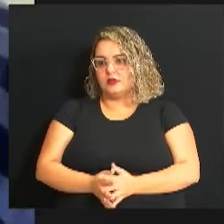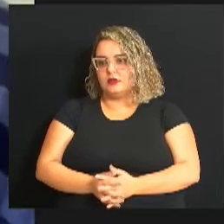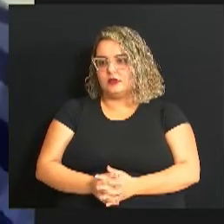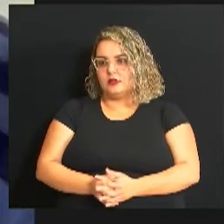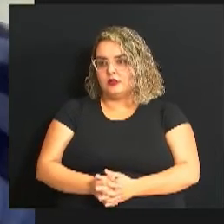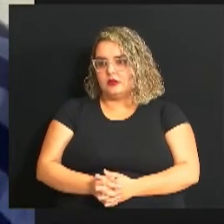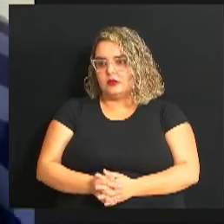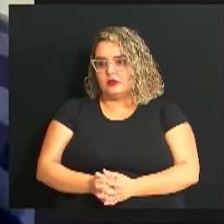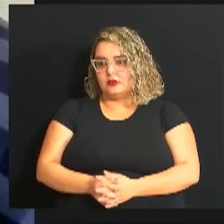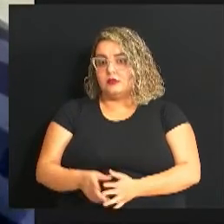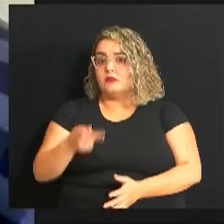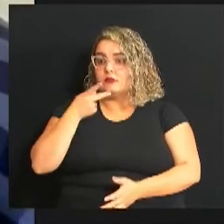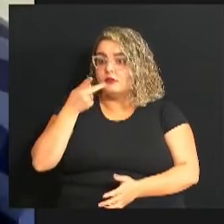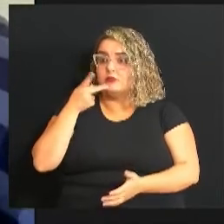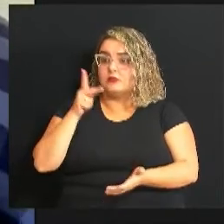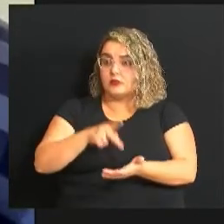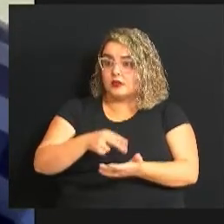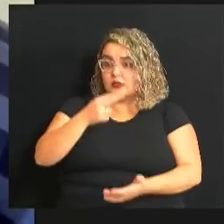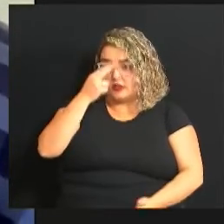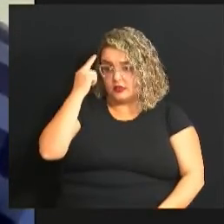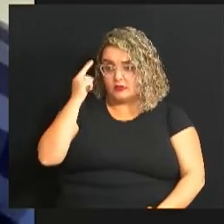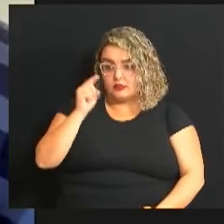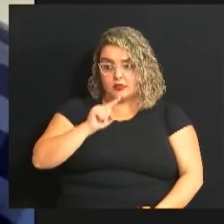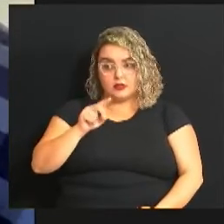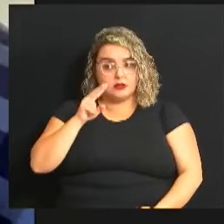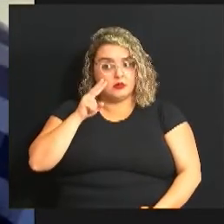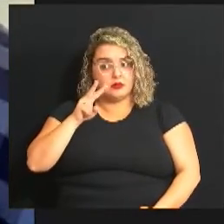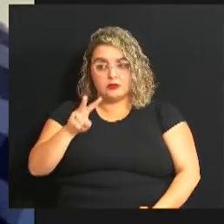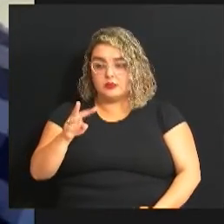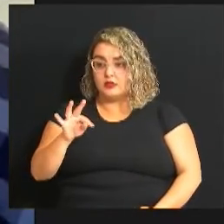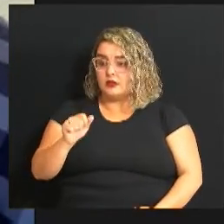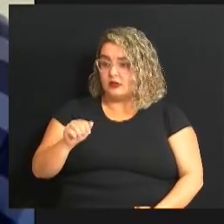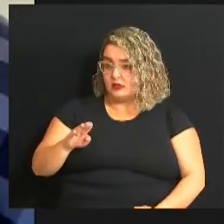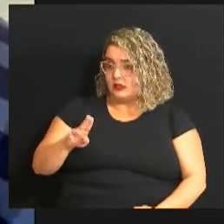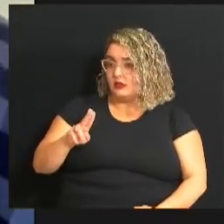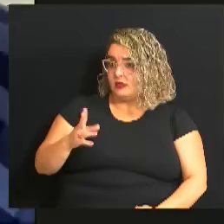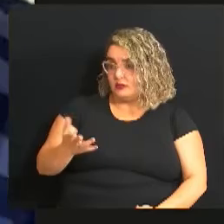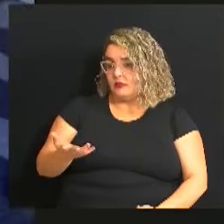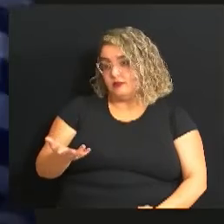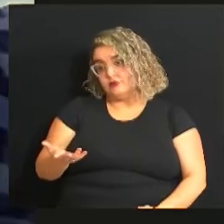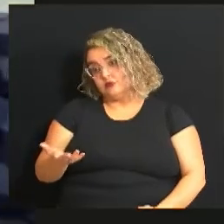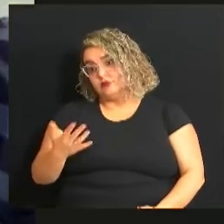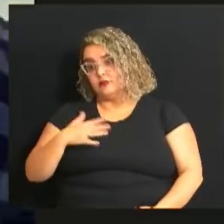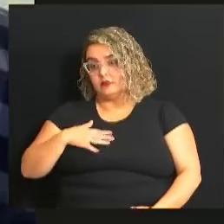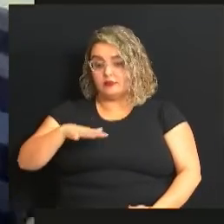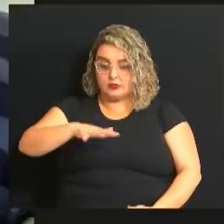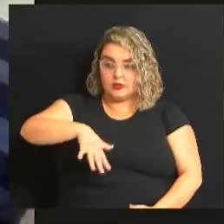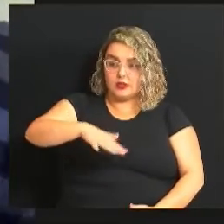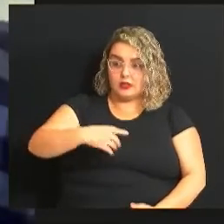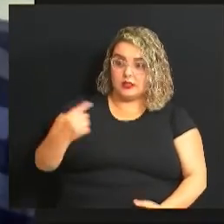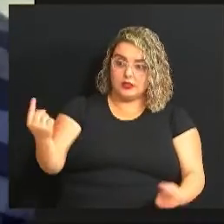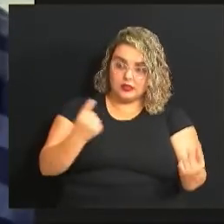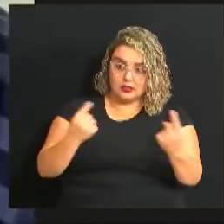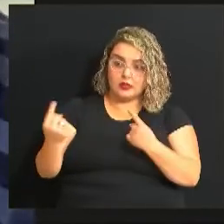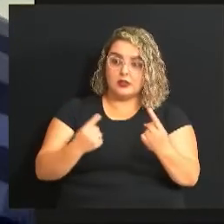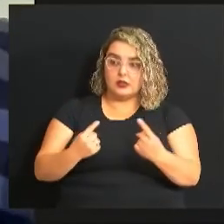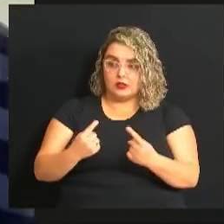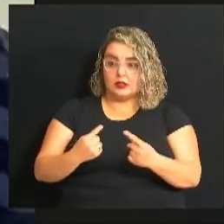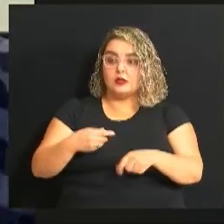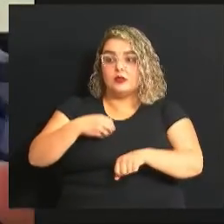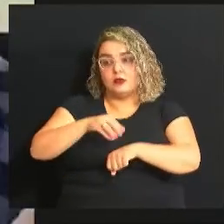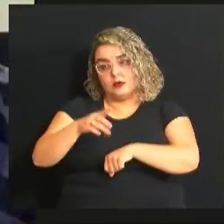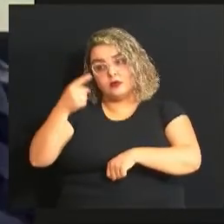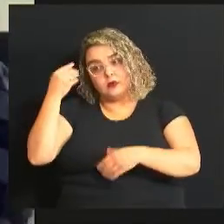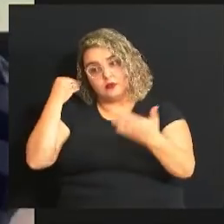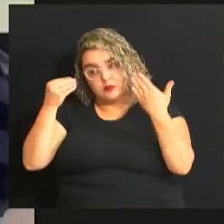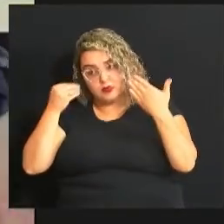Para ser sincero, Gabriel, eu não vejo mais esse tabu, mas é que meu viés também ele é assim, quem vem para mim, vem encaminhado ou de um psiquiatra ou